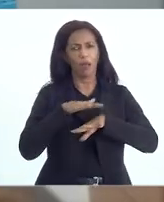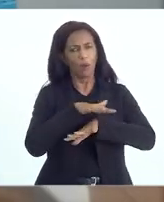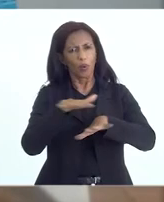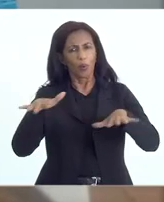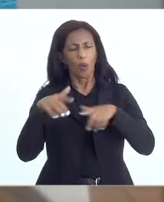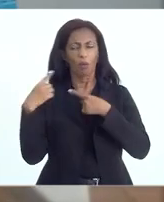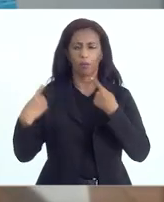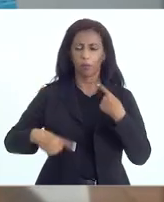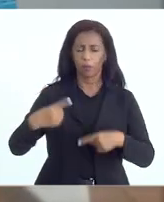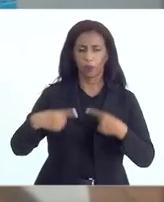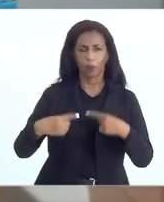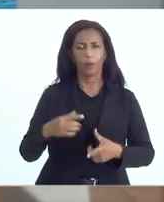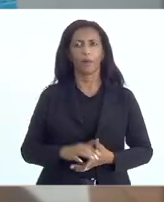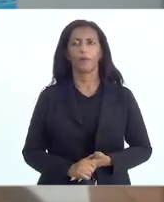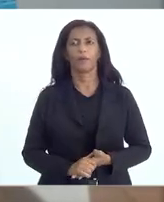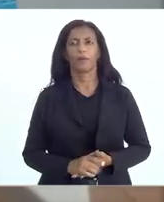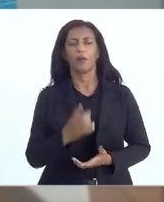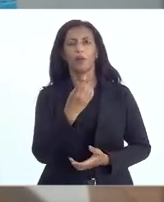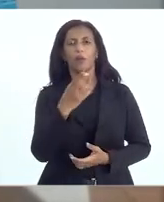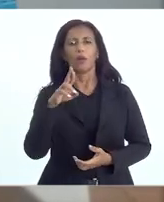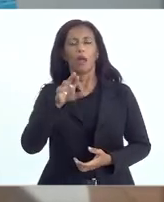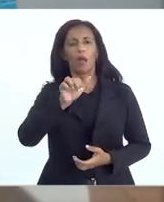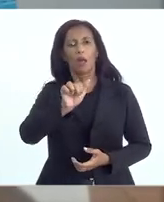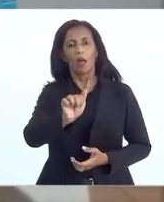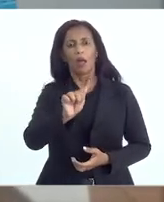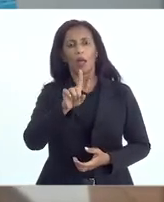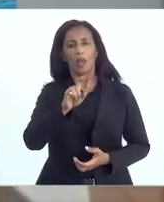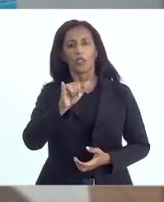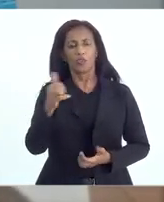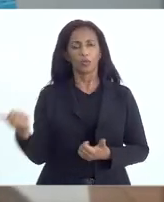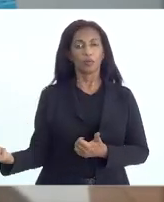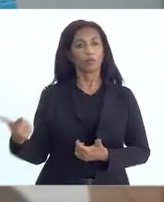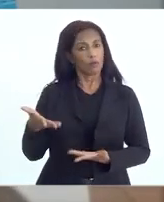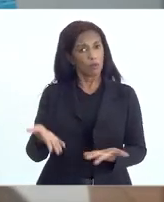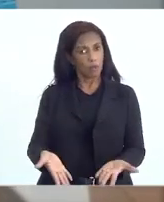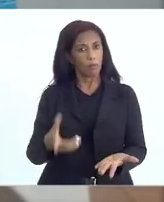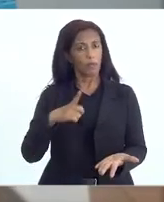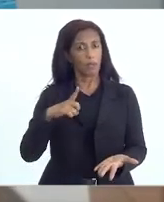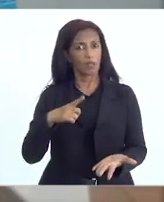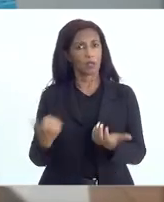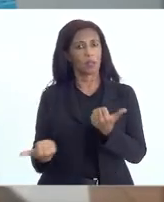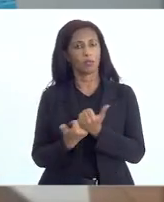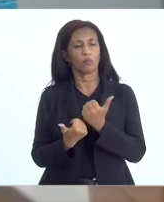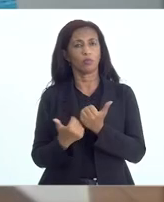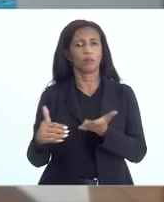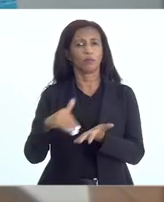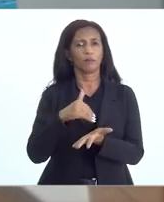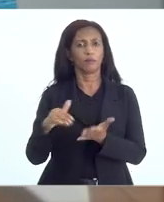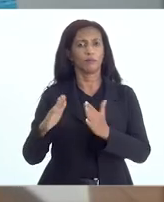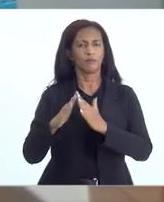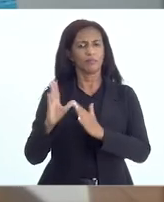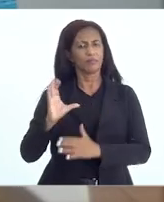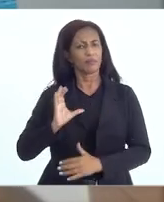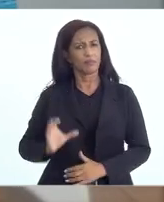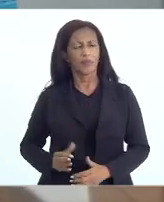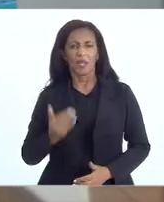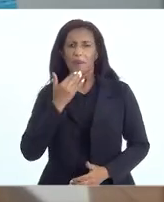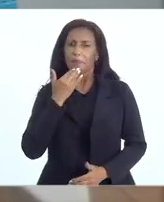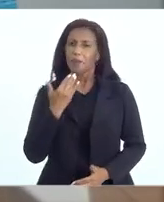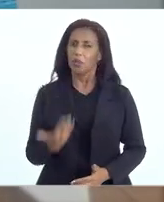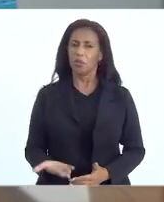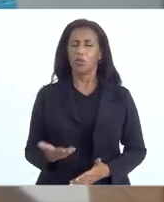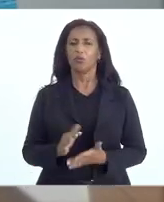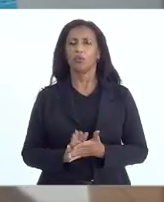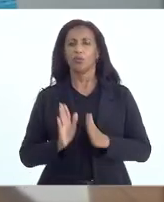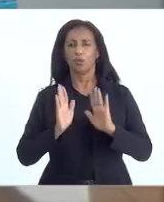amplamente discutido o Dr Adilson tadaki presente subsecretário da casa civil é tem pedido nos